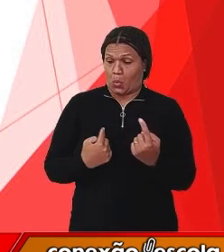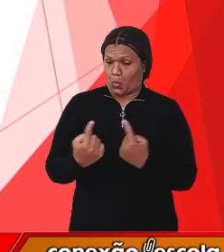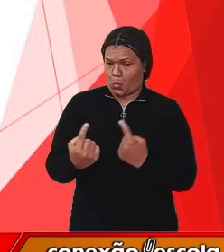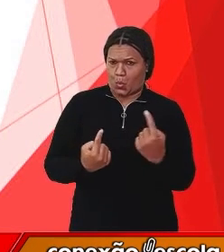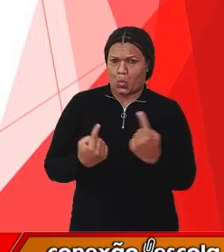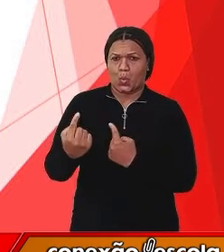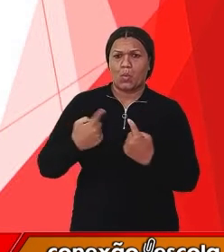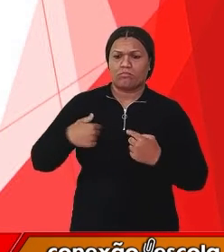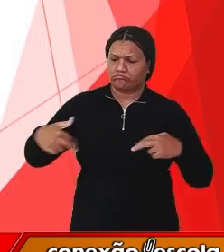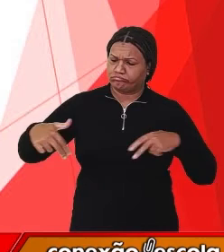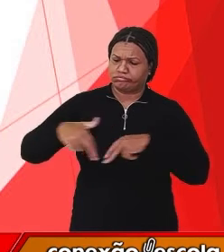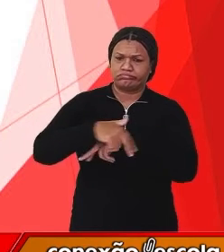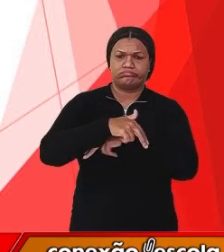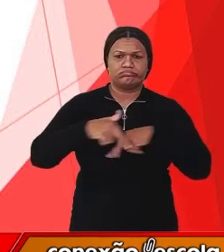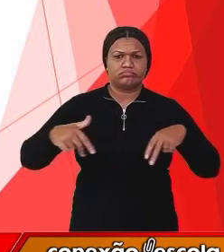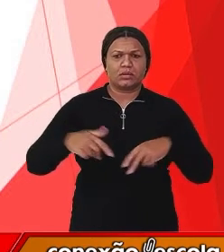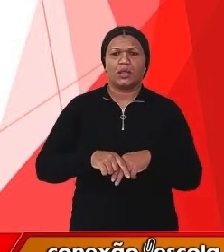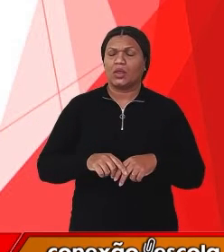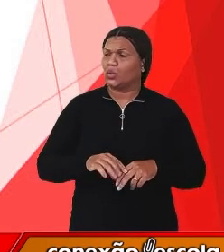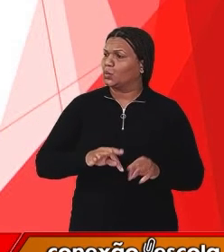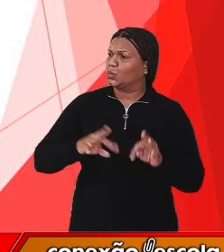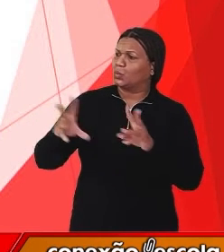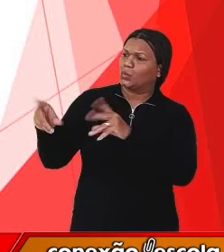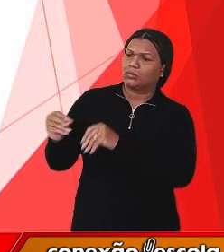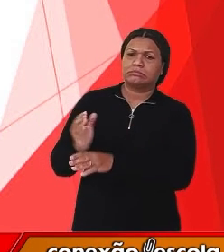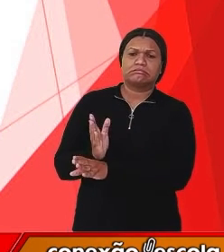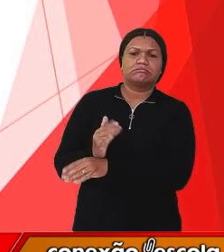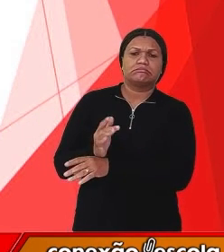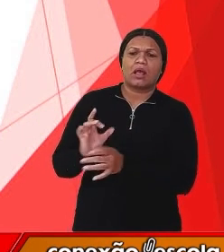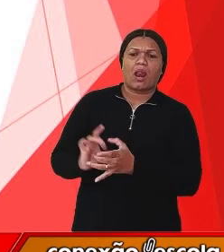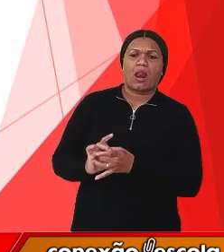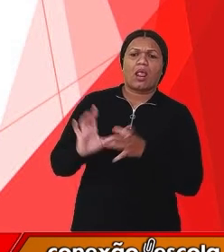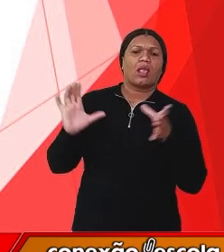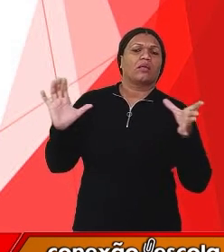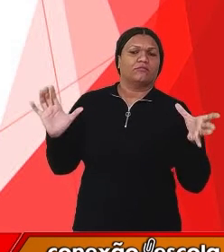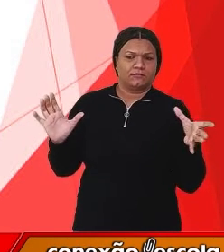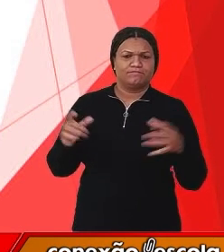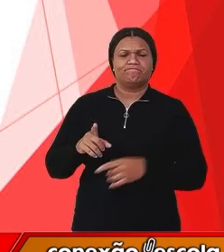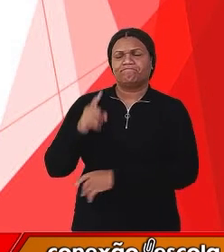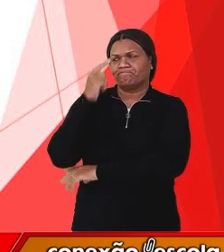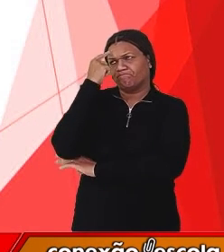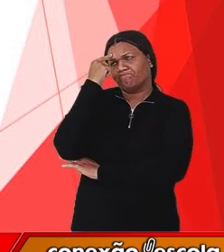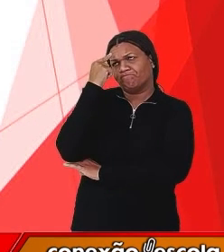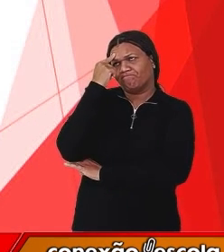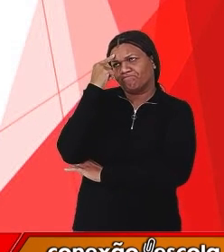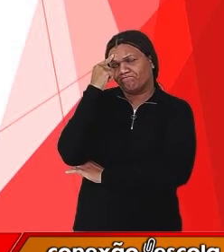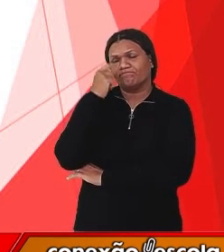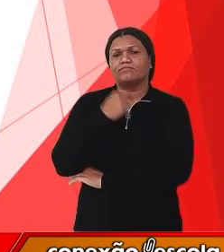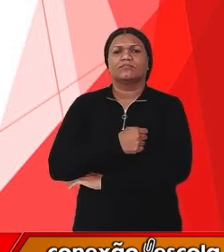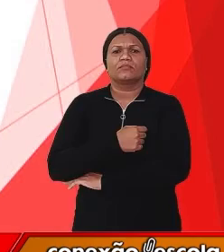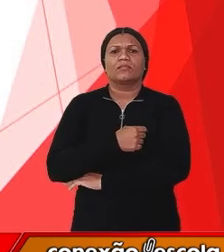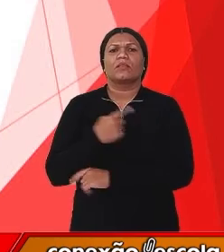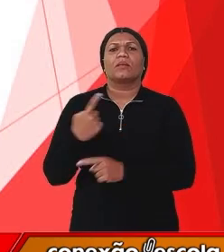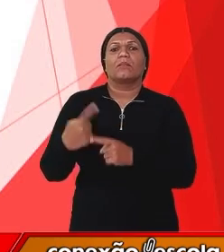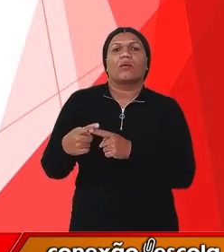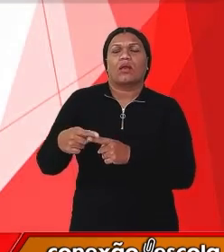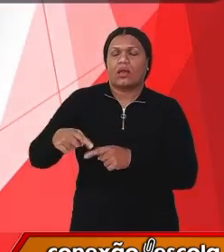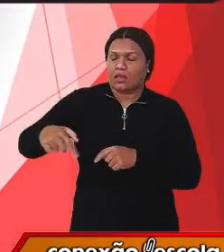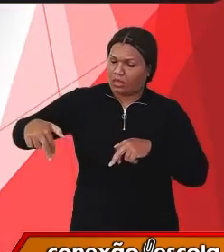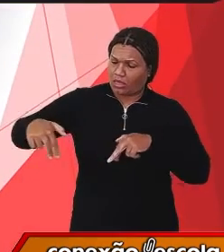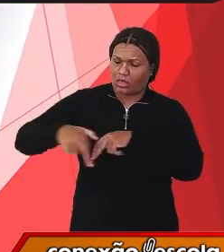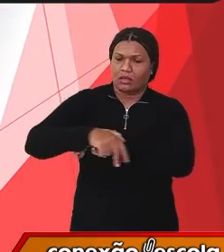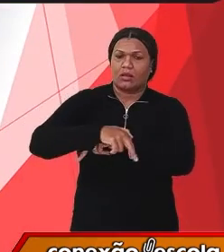todo mundo deixa o caminho livre. Pense por um momento. Por que ele cruza a rua sem